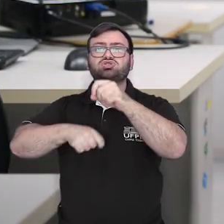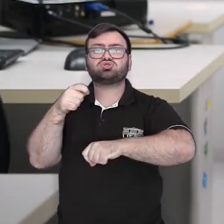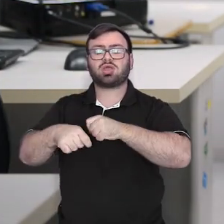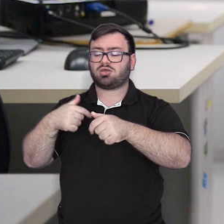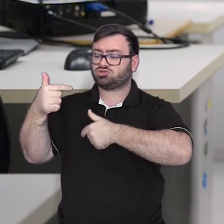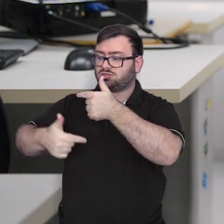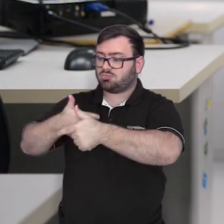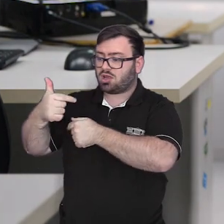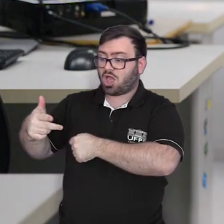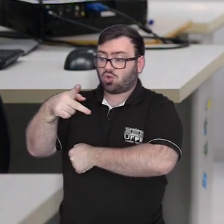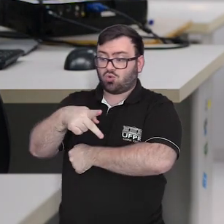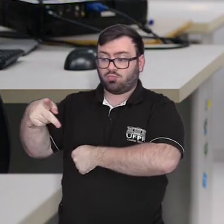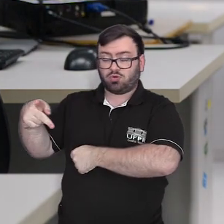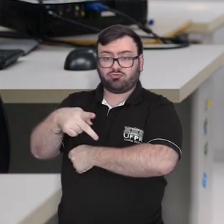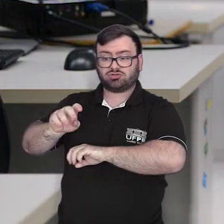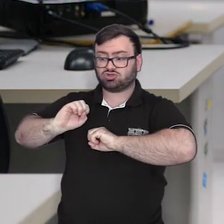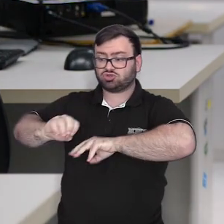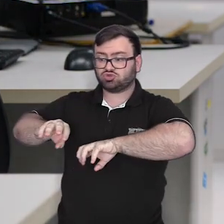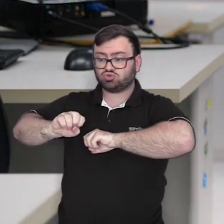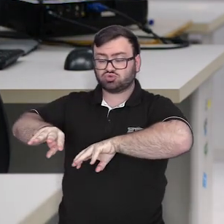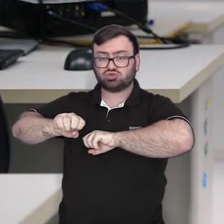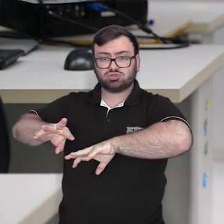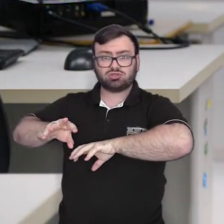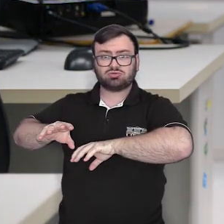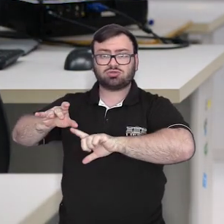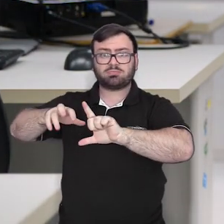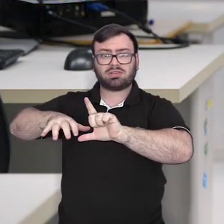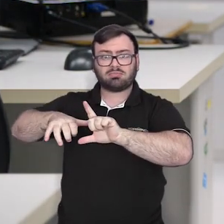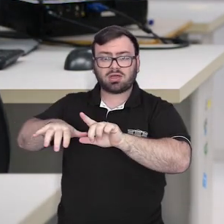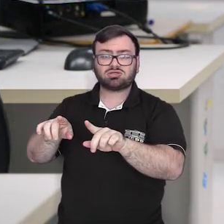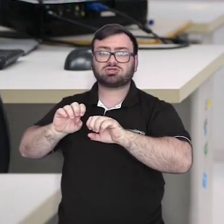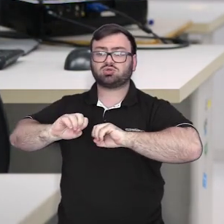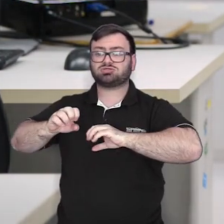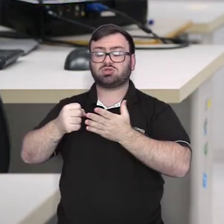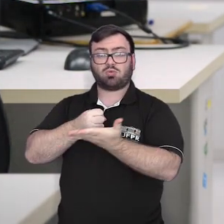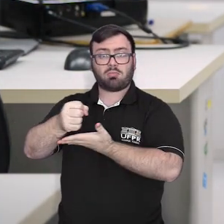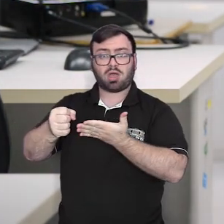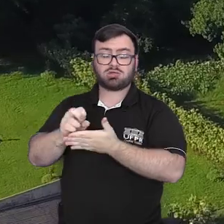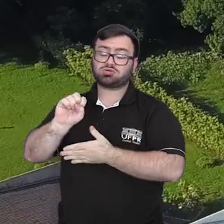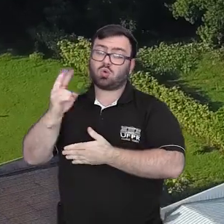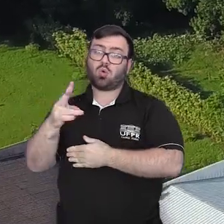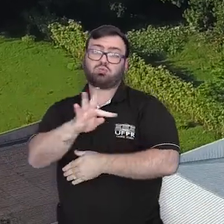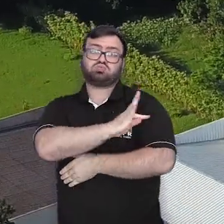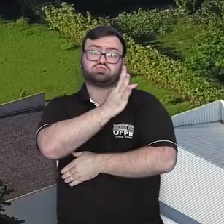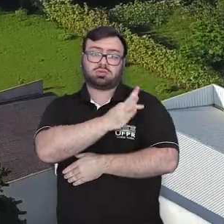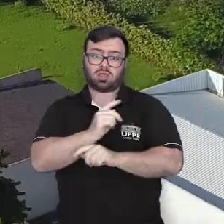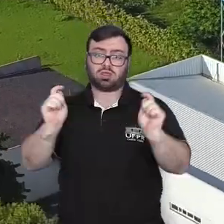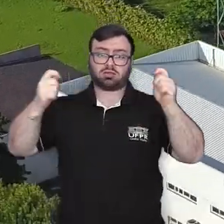atuar como professor de computação em cursos do ensino básico ou técnico.